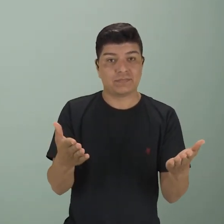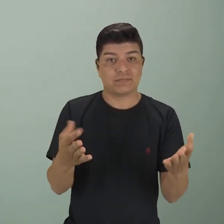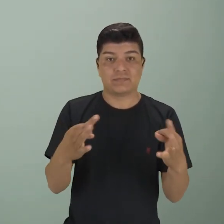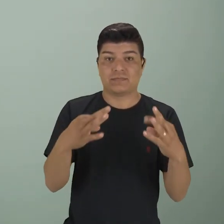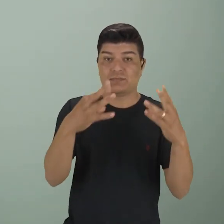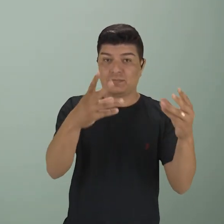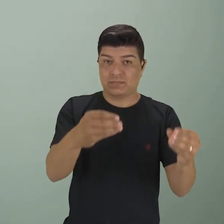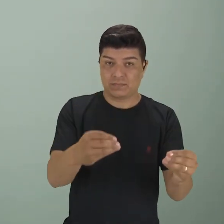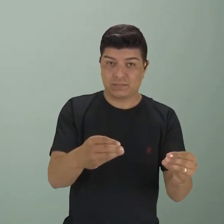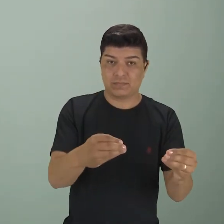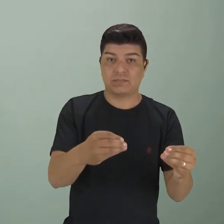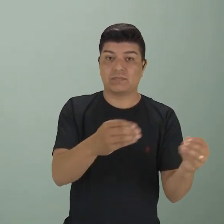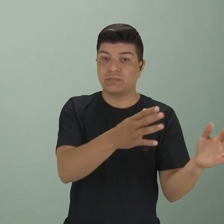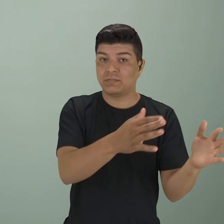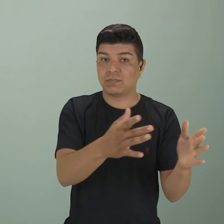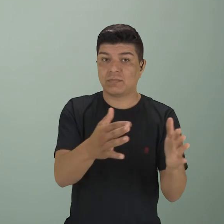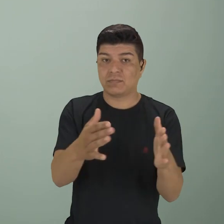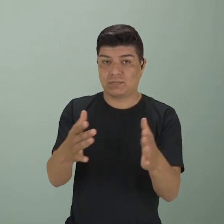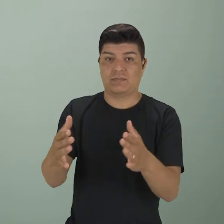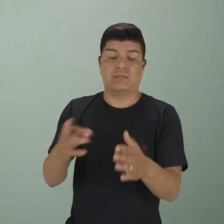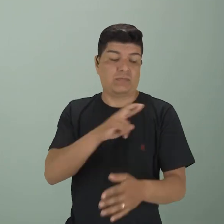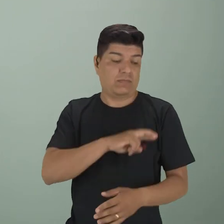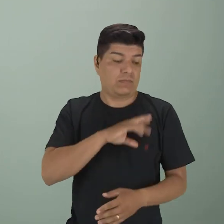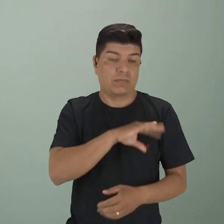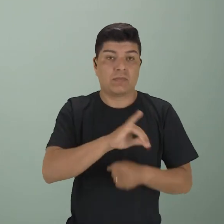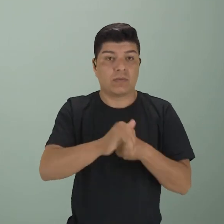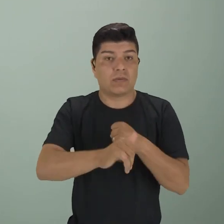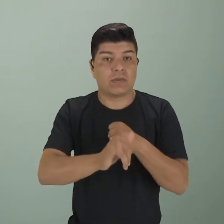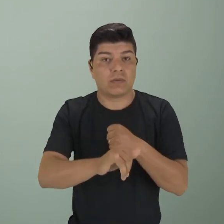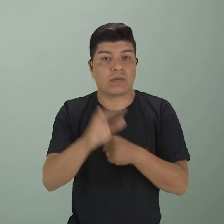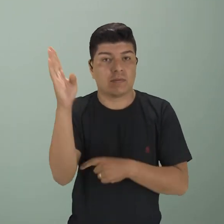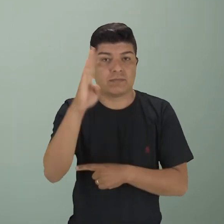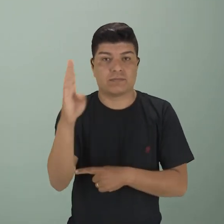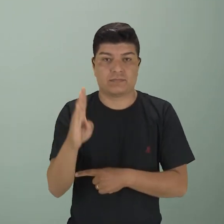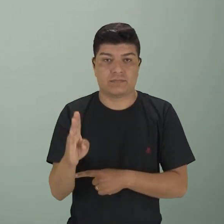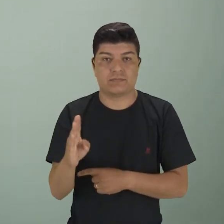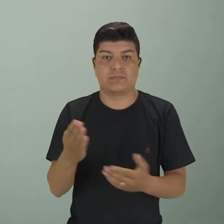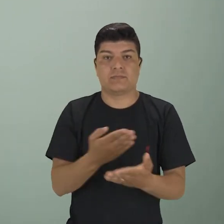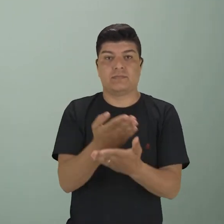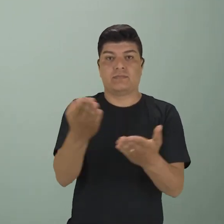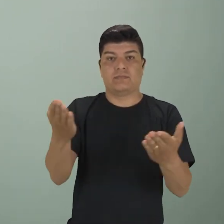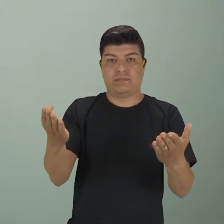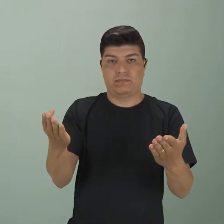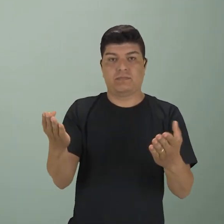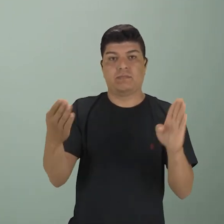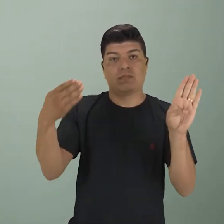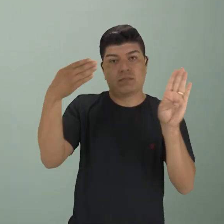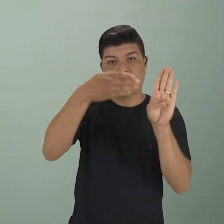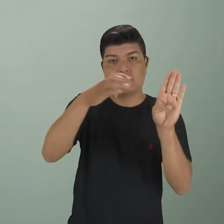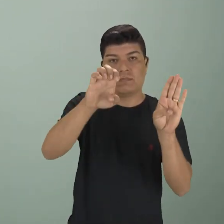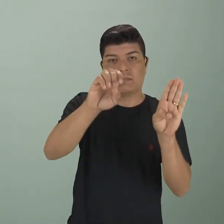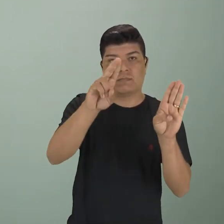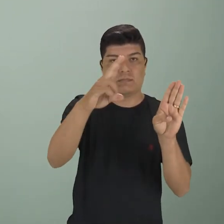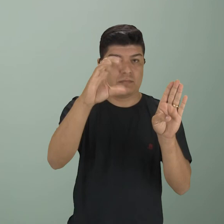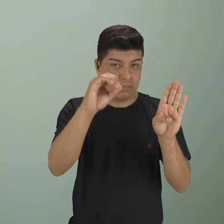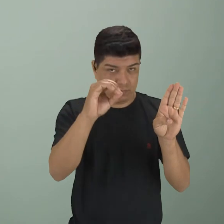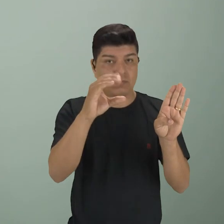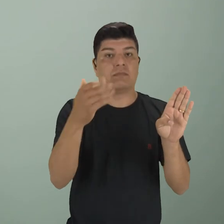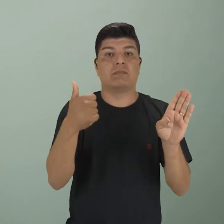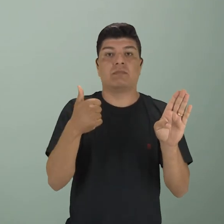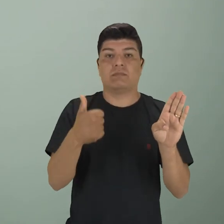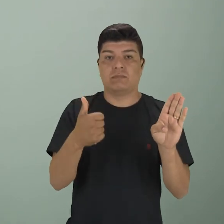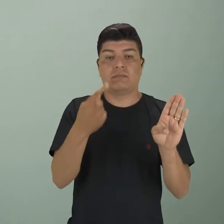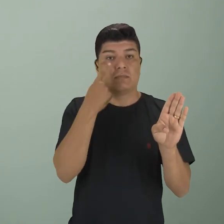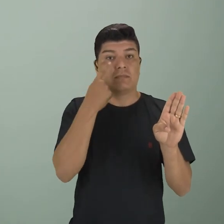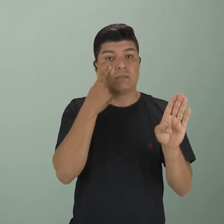essa caminhada do romance em prosa, do romantismo brasileiro. Vocês retornem à plataforma Eduque, tá?